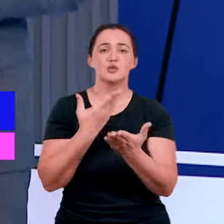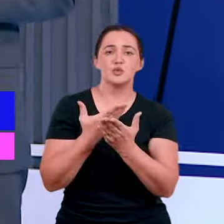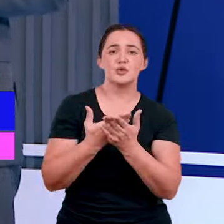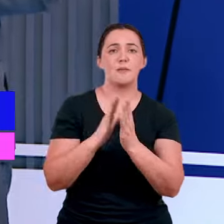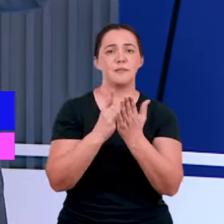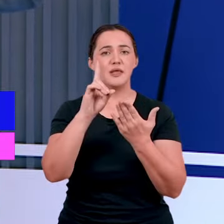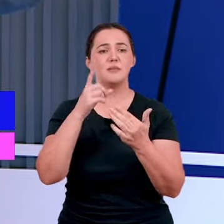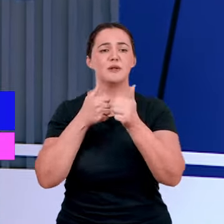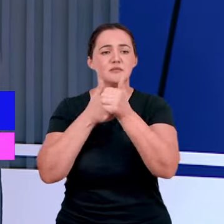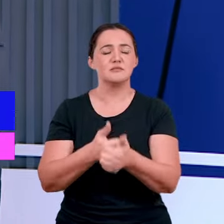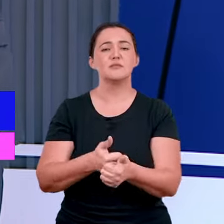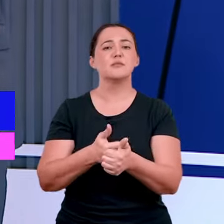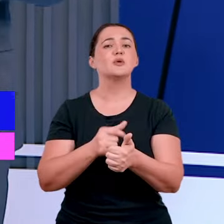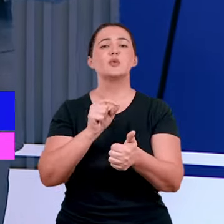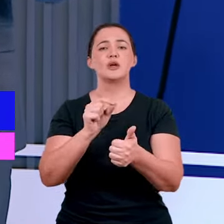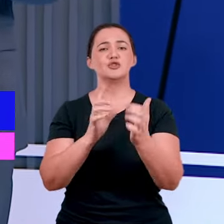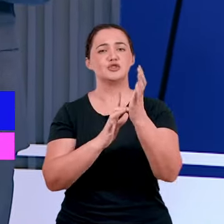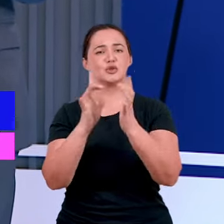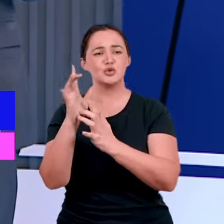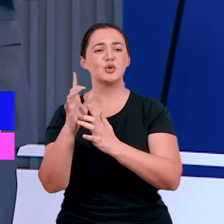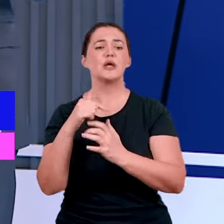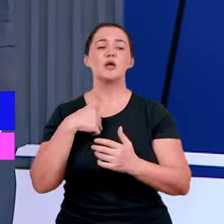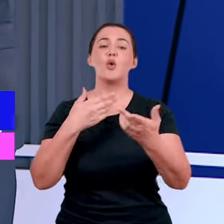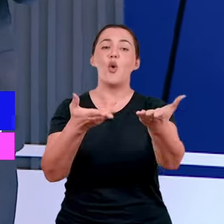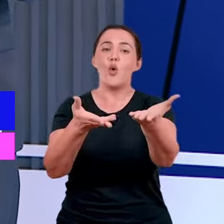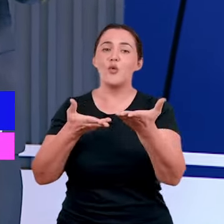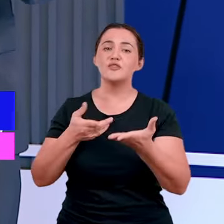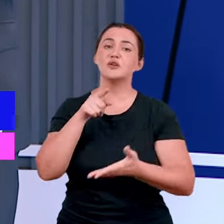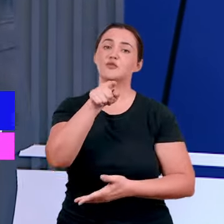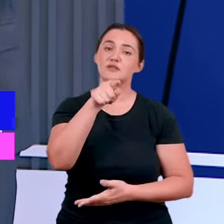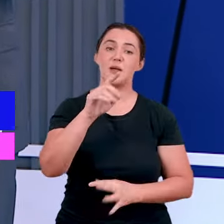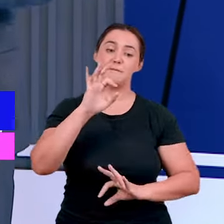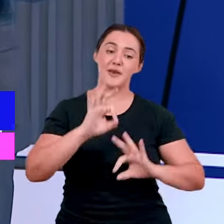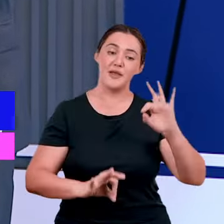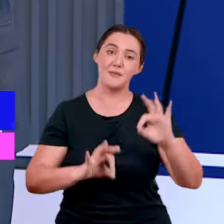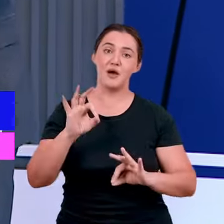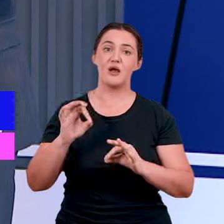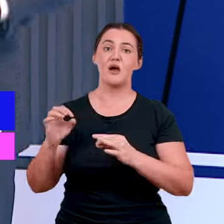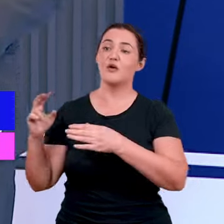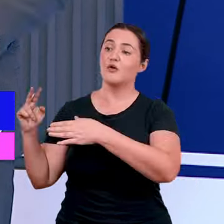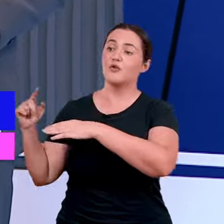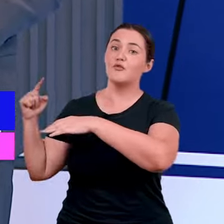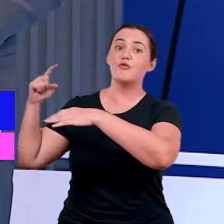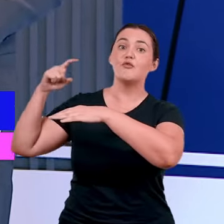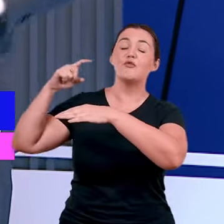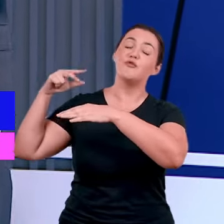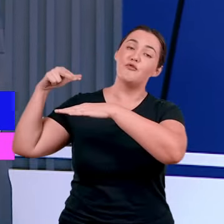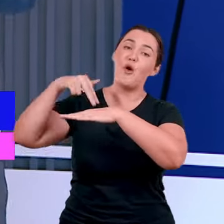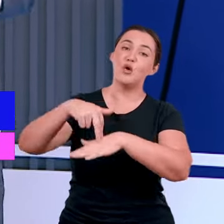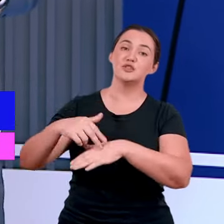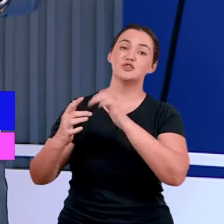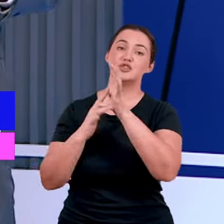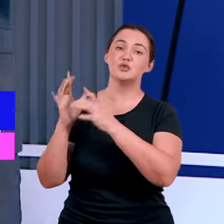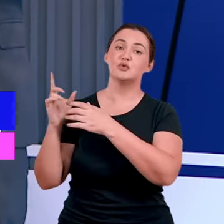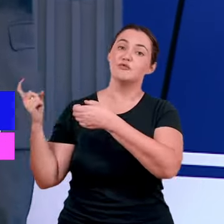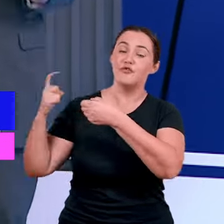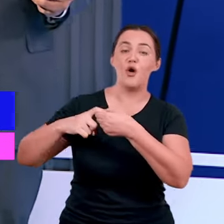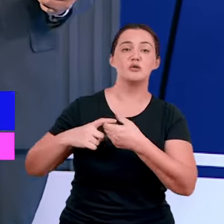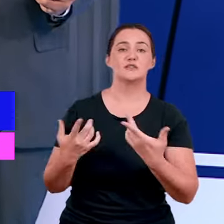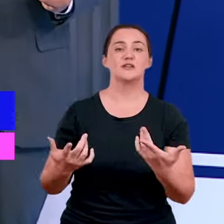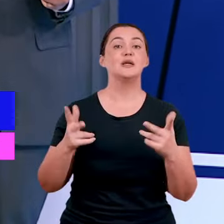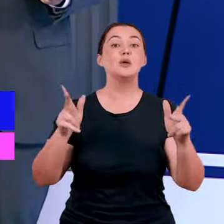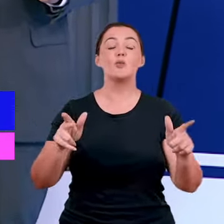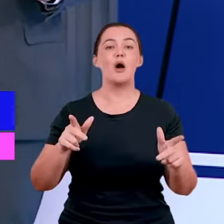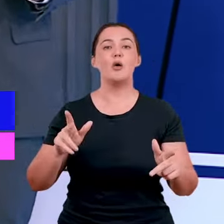vivendo de acordo com a vontade dEle, eu estou lhe convidando a preparar-se para a volta de Jesus, porque ela vai vir, e vem